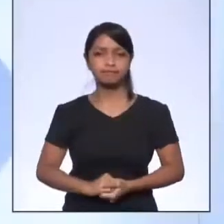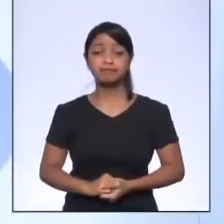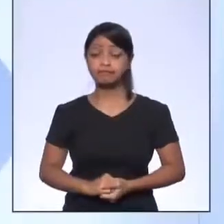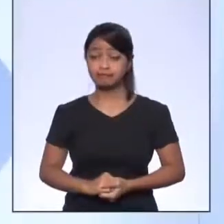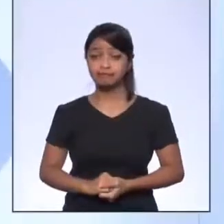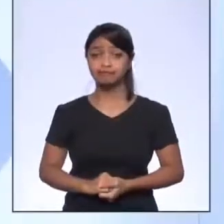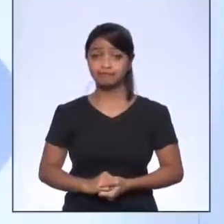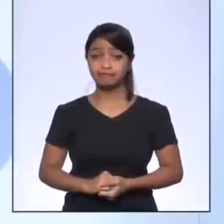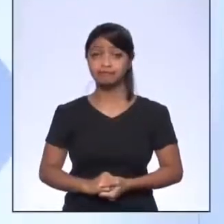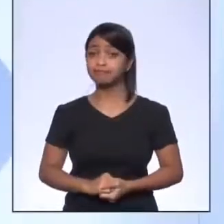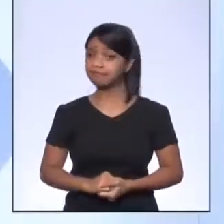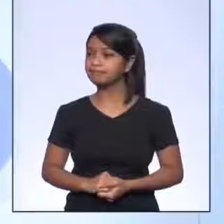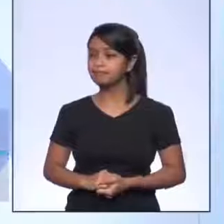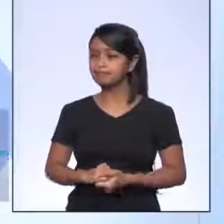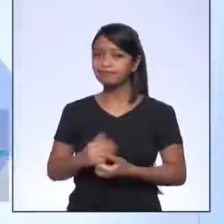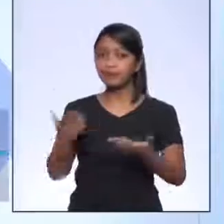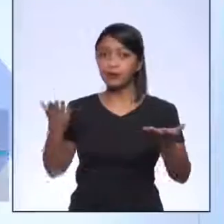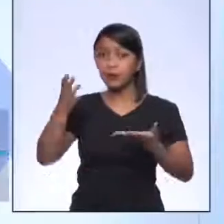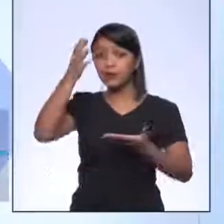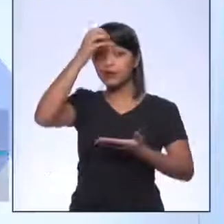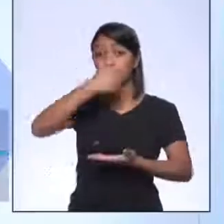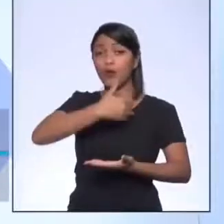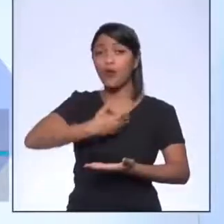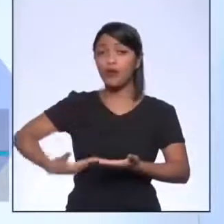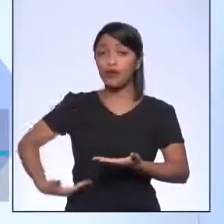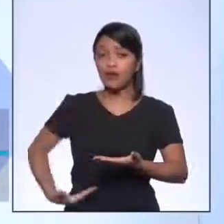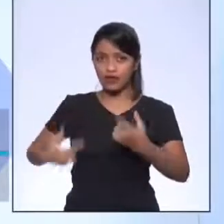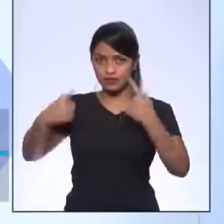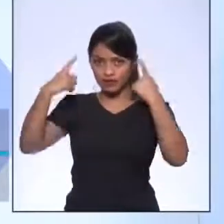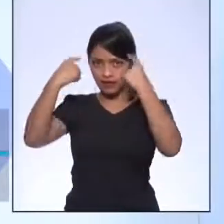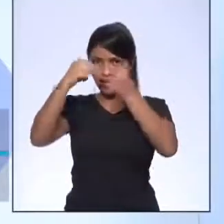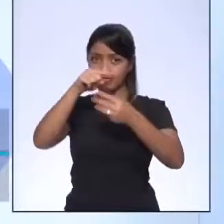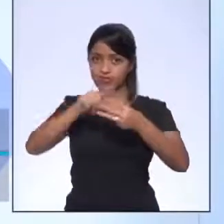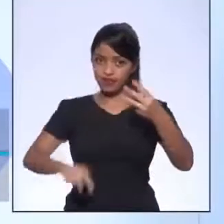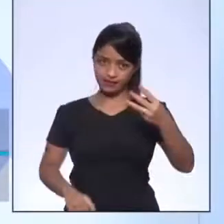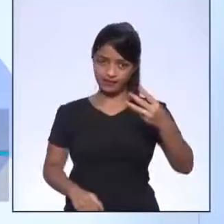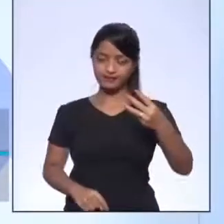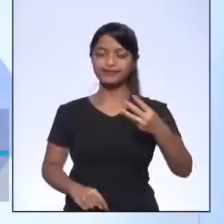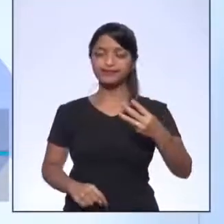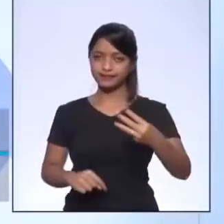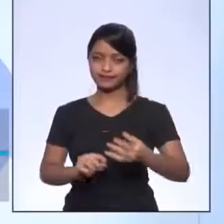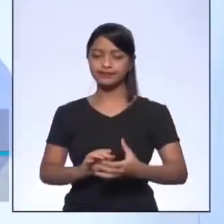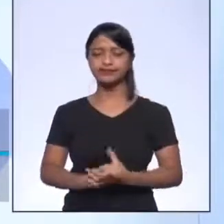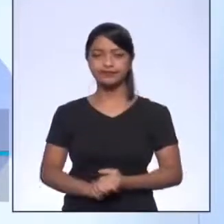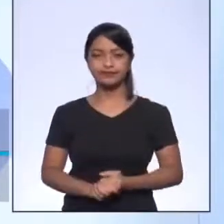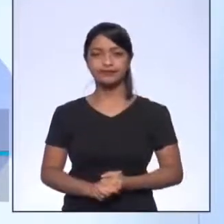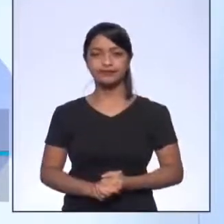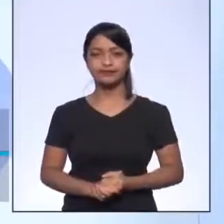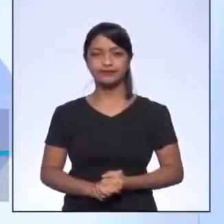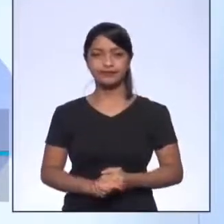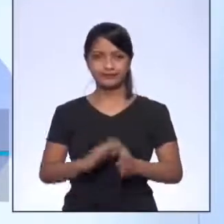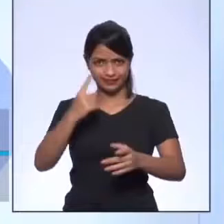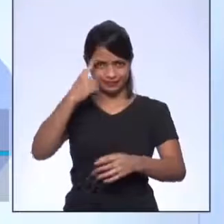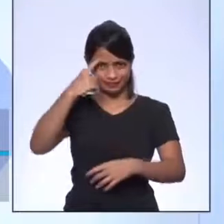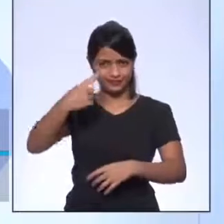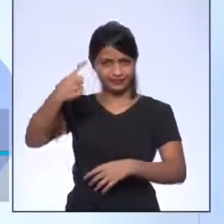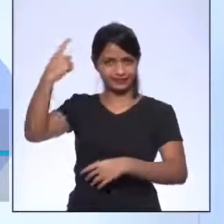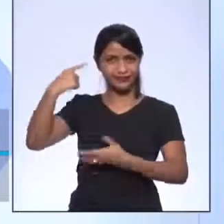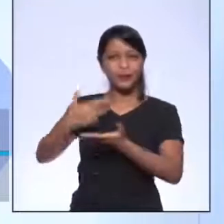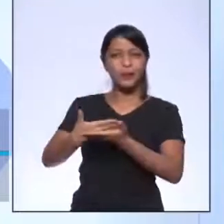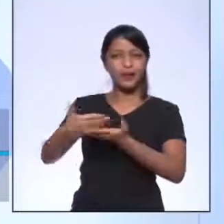aqui 3 formas de governo. Então, retornando lá no início da aula, Nós vimos que a Grécia ela foi